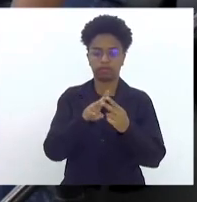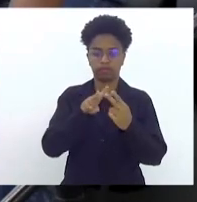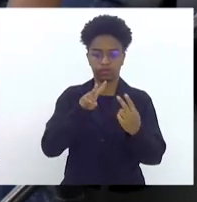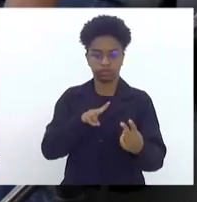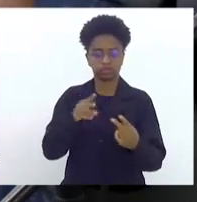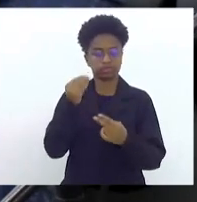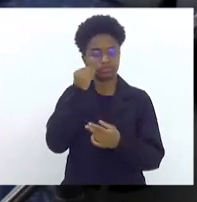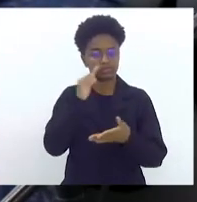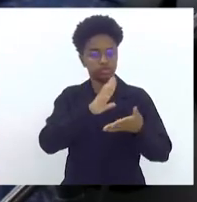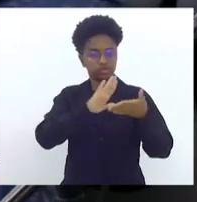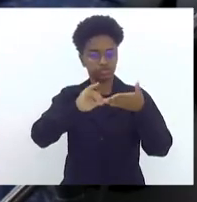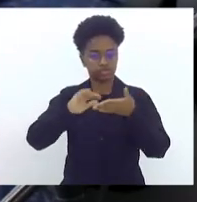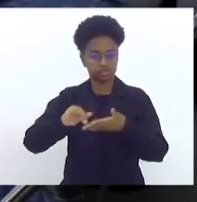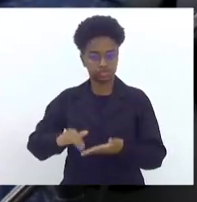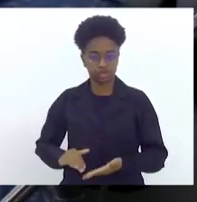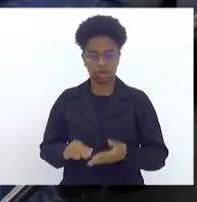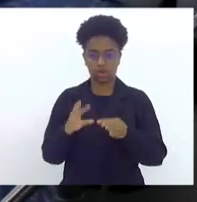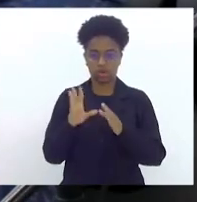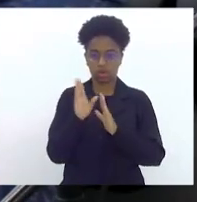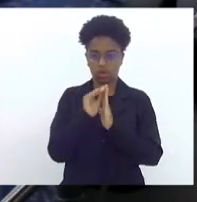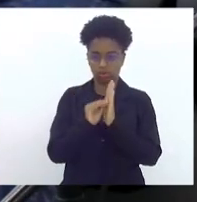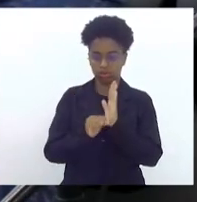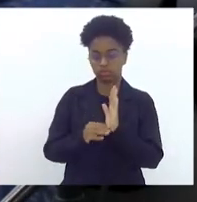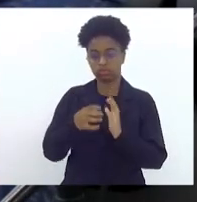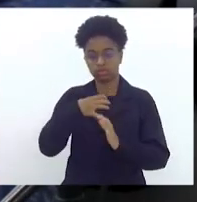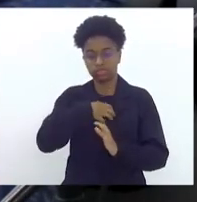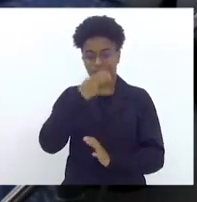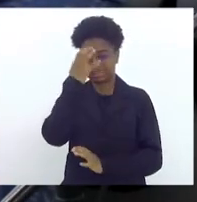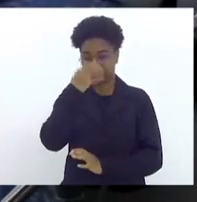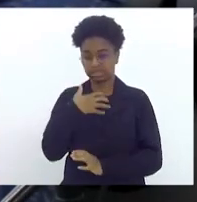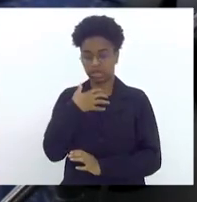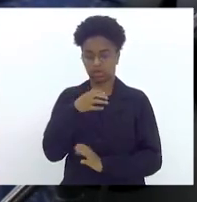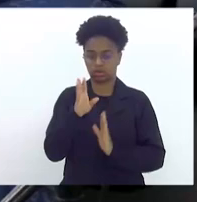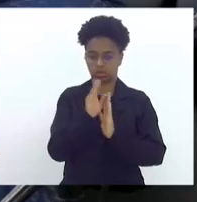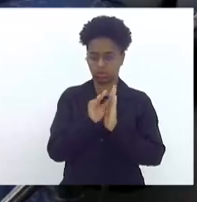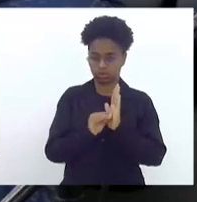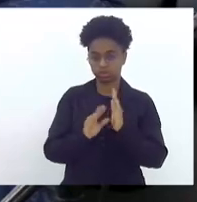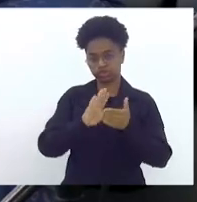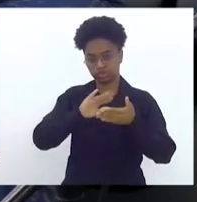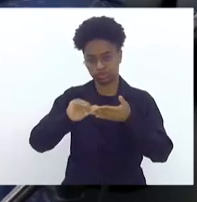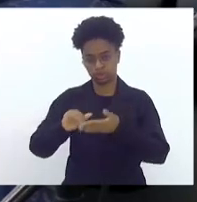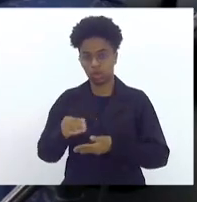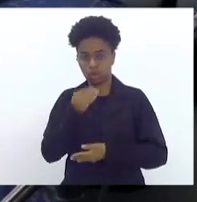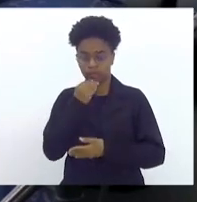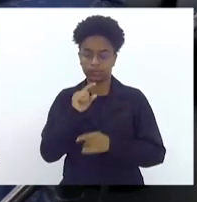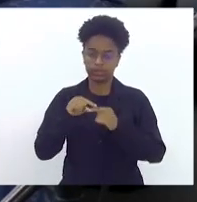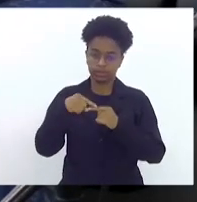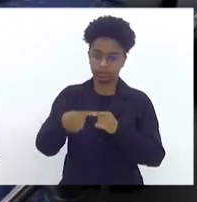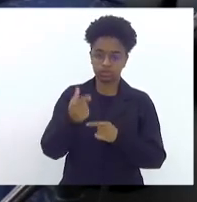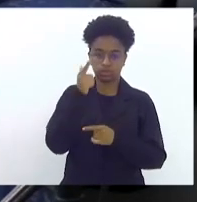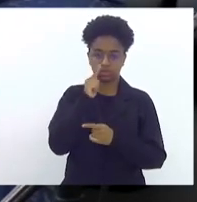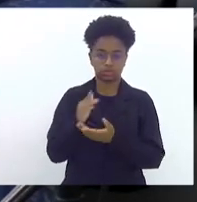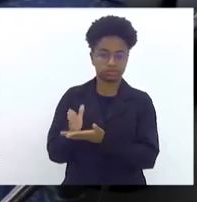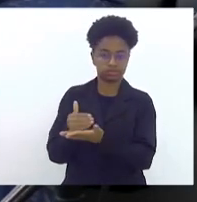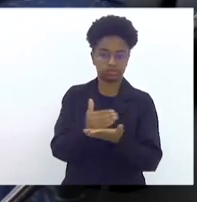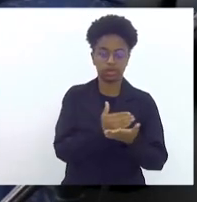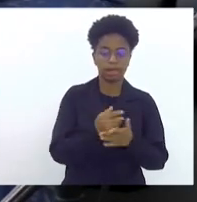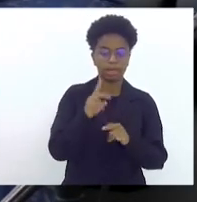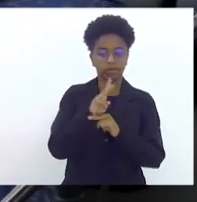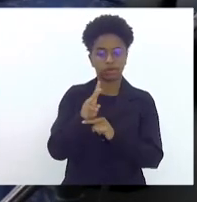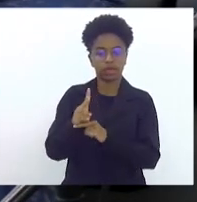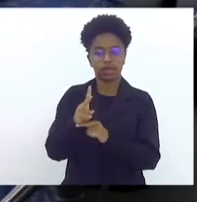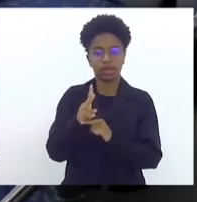né de uma forma mais célere esse conteúdo obviamente depois de preservar as provas né Isso é fácil preservar